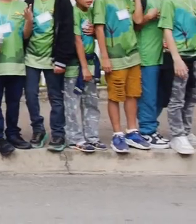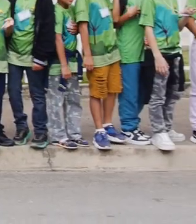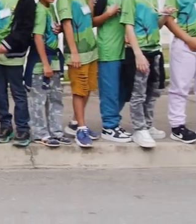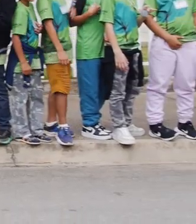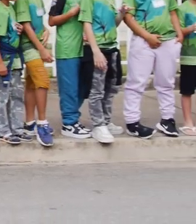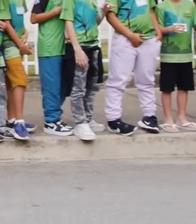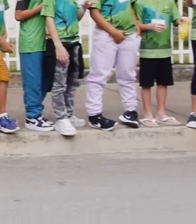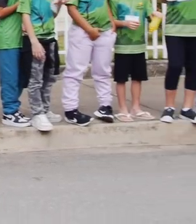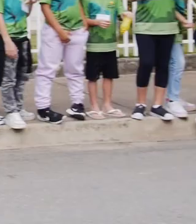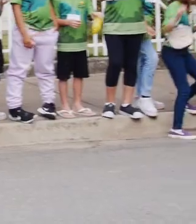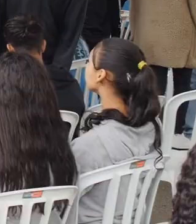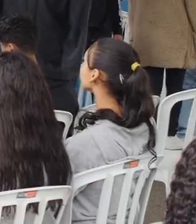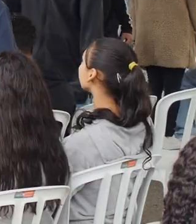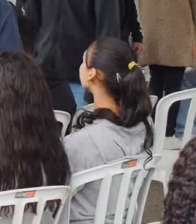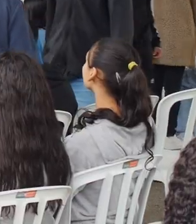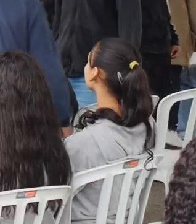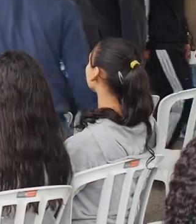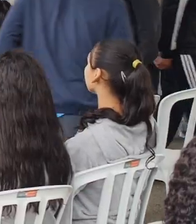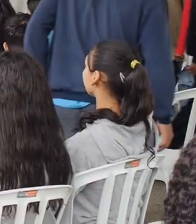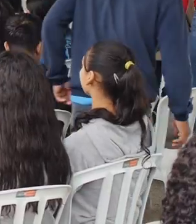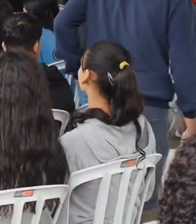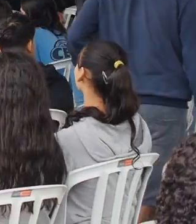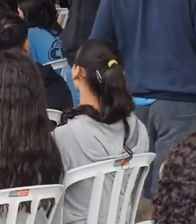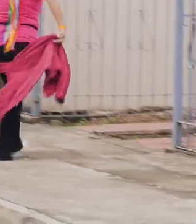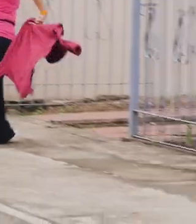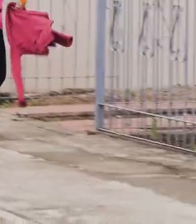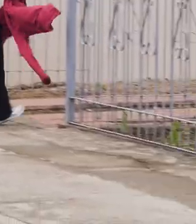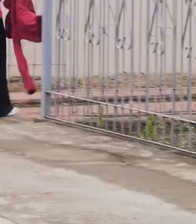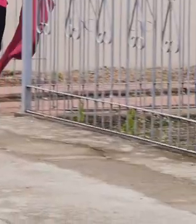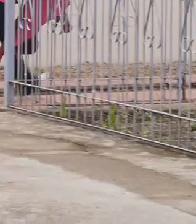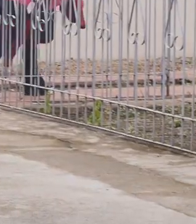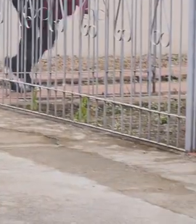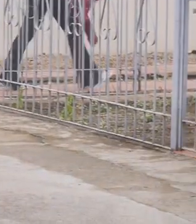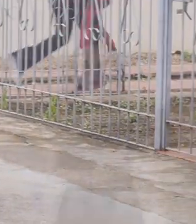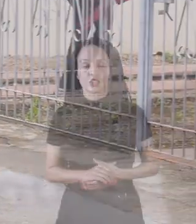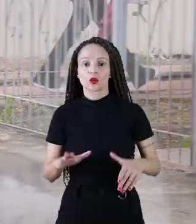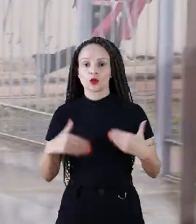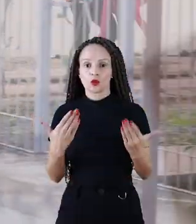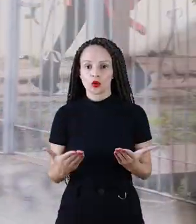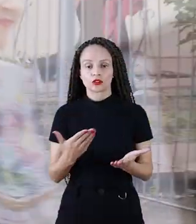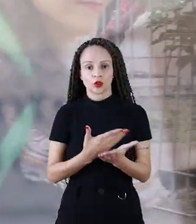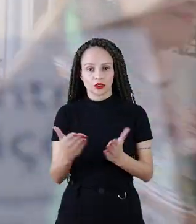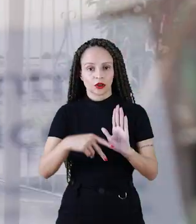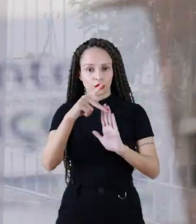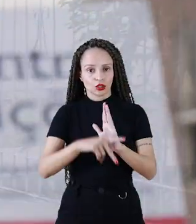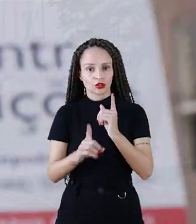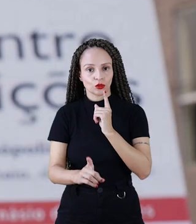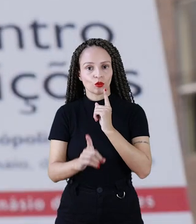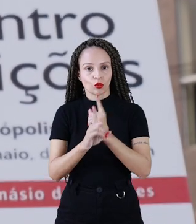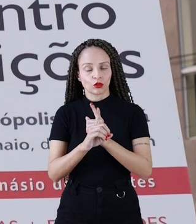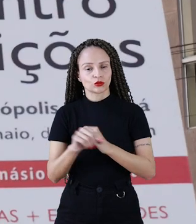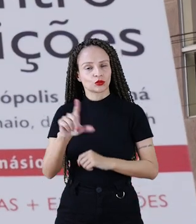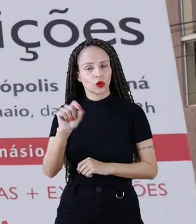cadeiras à frente do palco li mar direção geral e curadoria a gente foi começar o projeto do